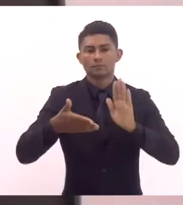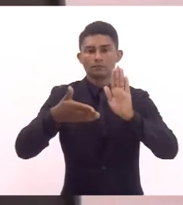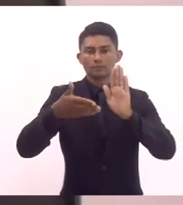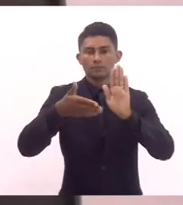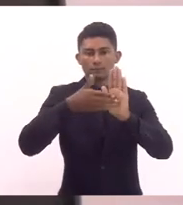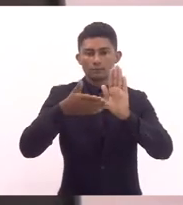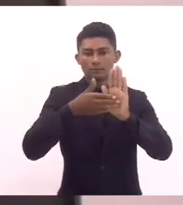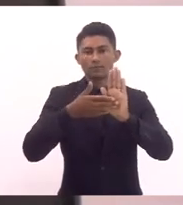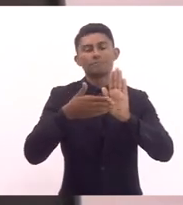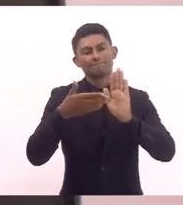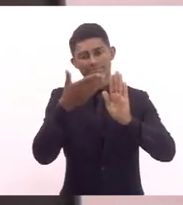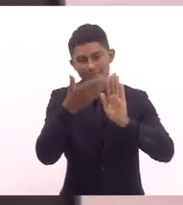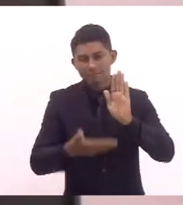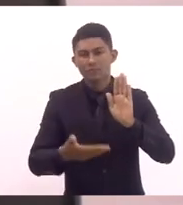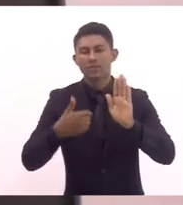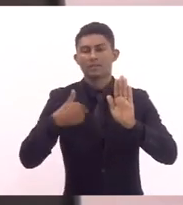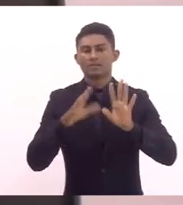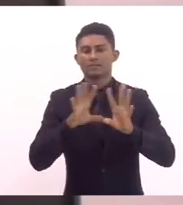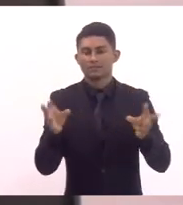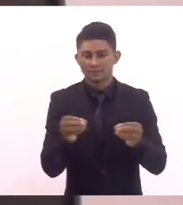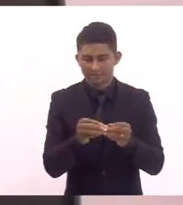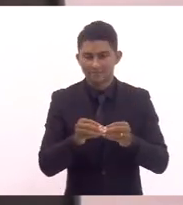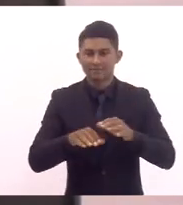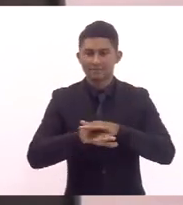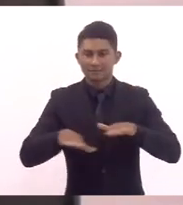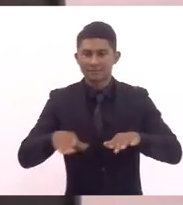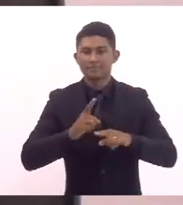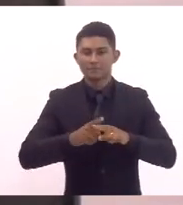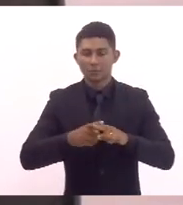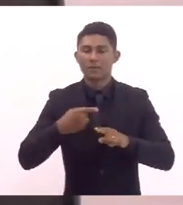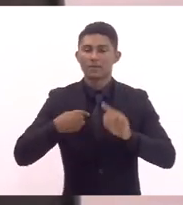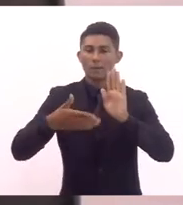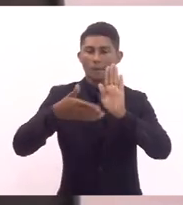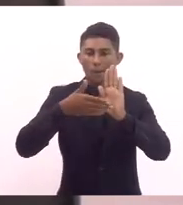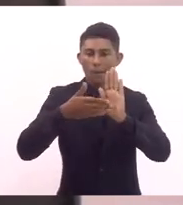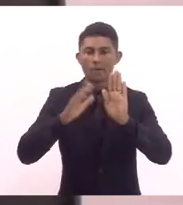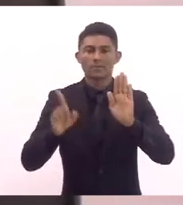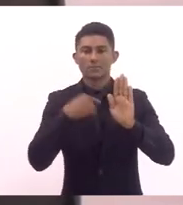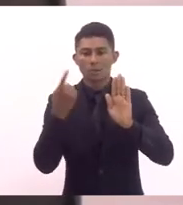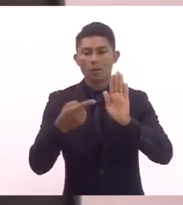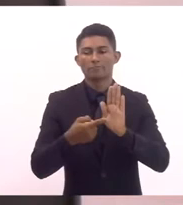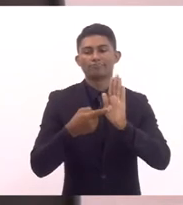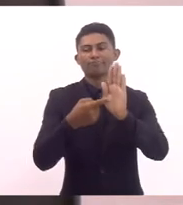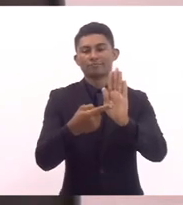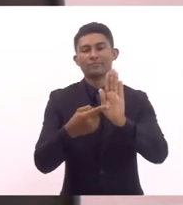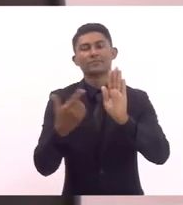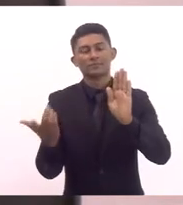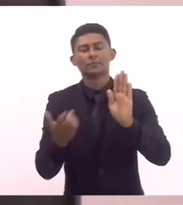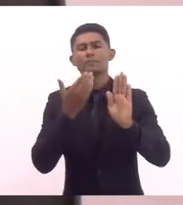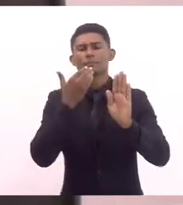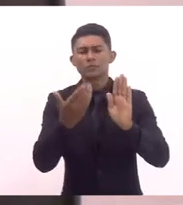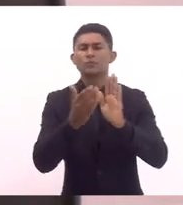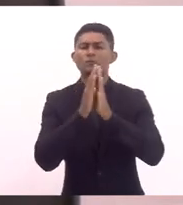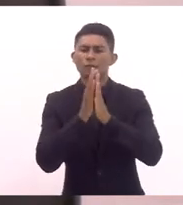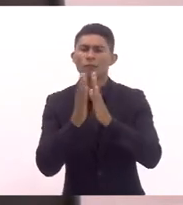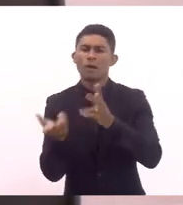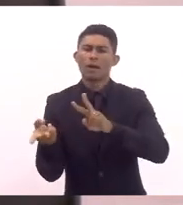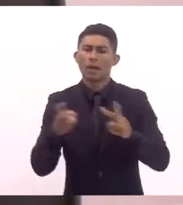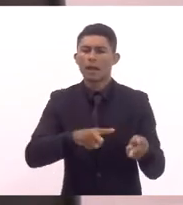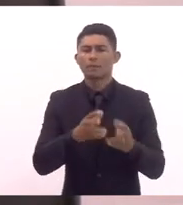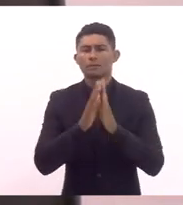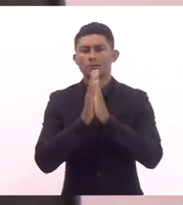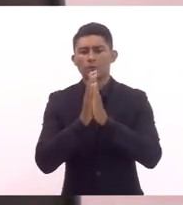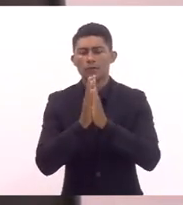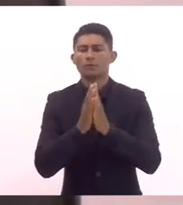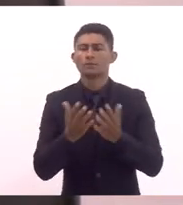eu vou encerrar para a gente ser mais rápido porque deixa aqui as propostas que nós enquanto você já temos e pedindo que seja encaminhado também